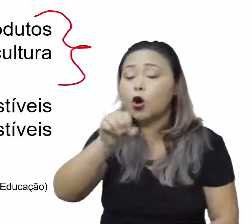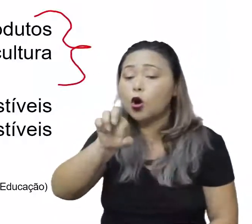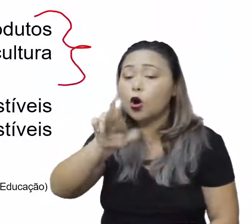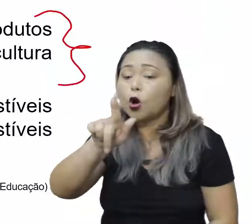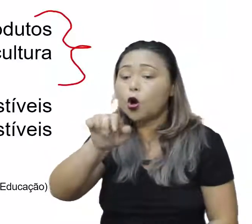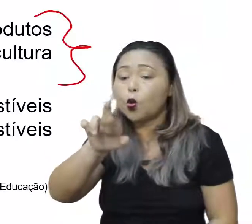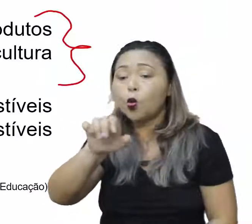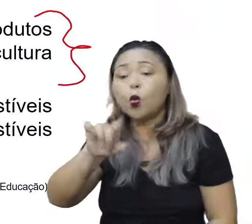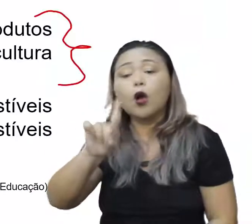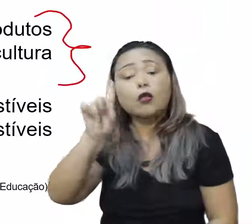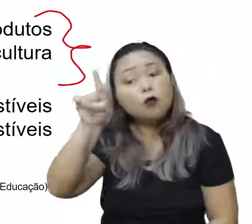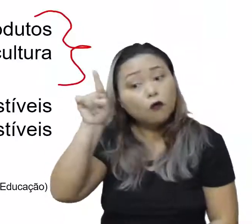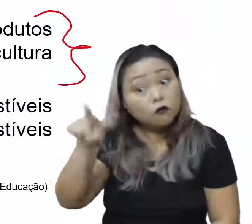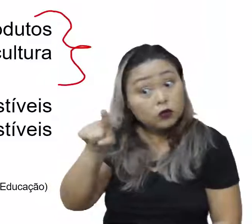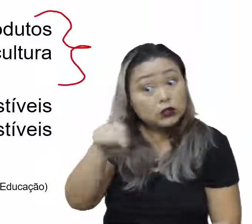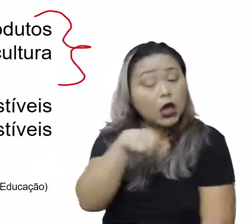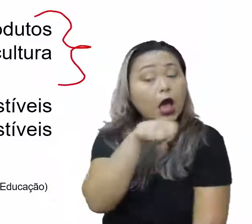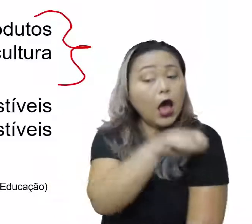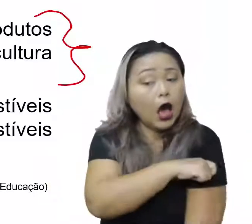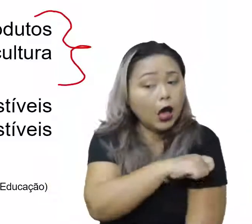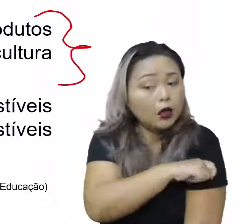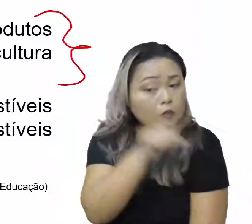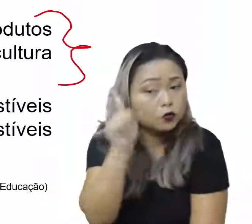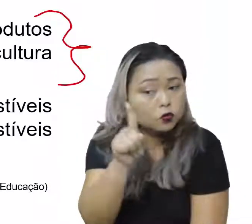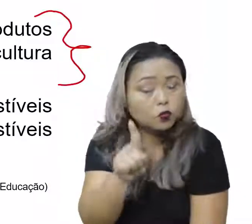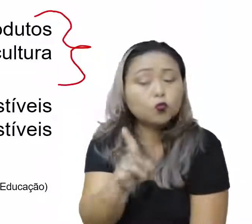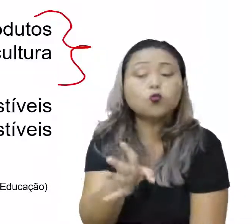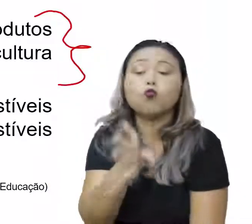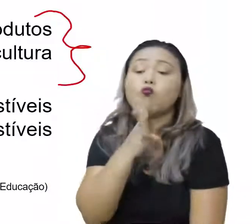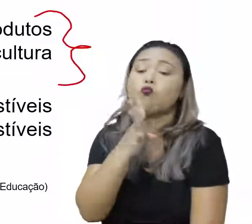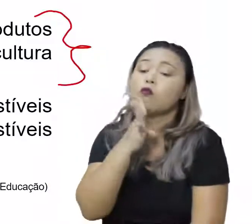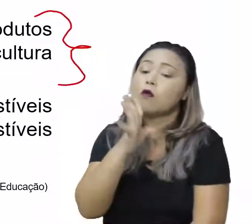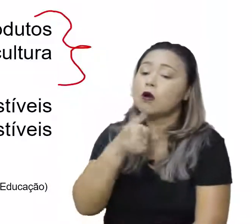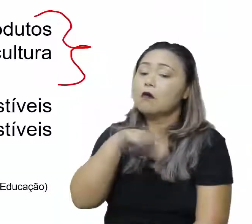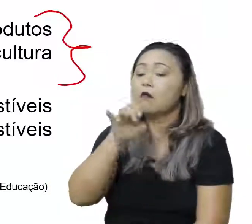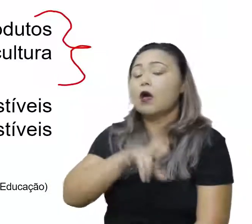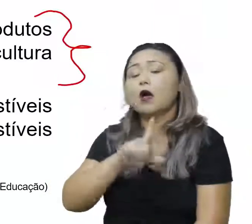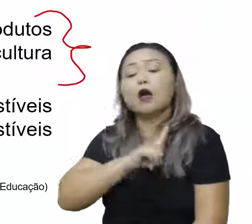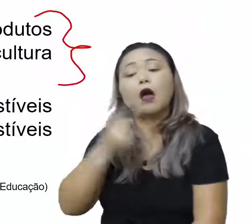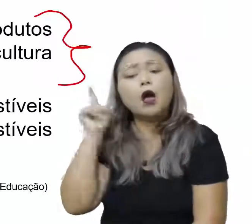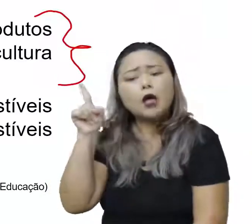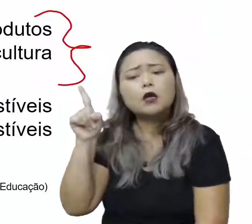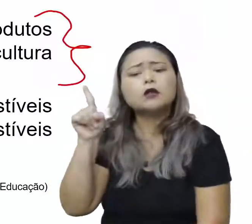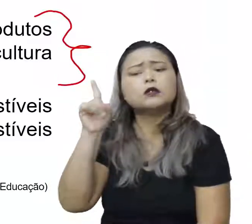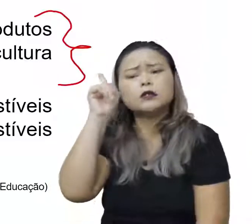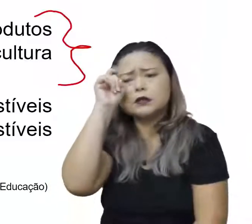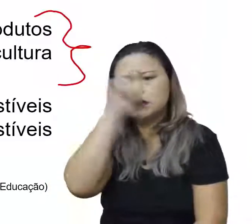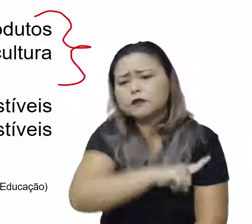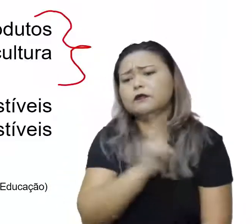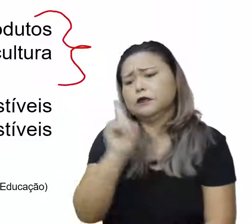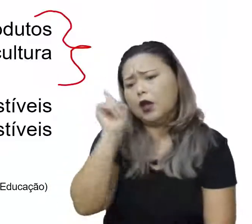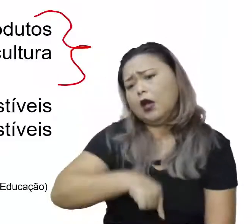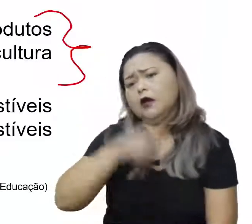aluno, conhece isso aqui muito bem. Você que é da área do campo e sabe o quanto isso é complexo, né?